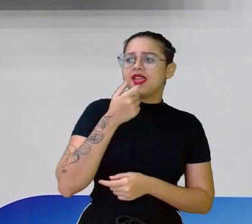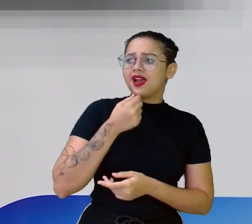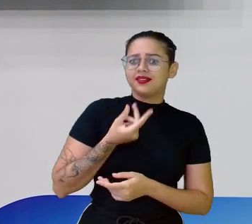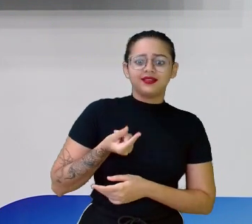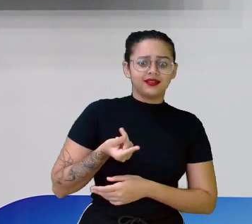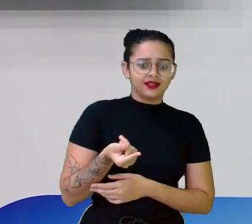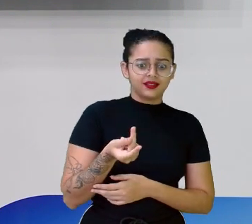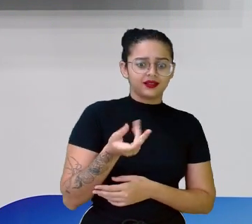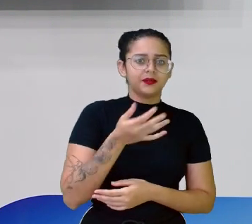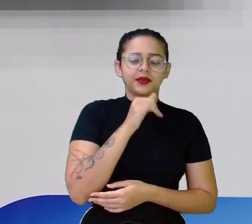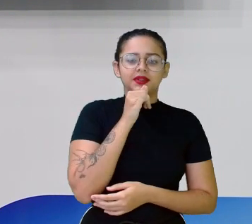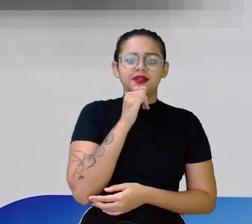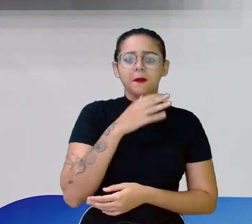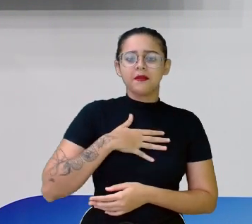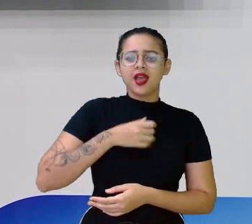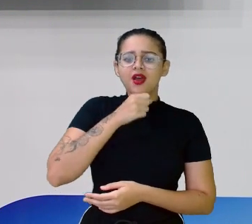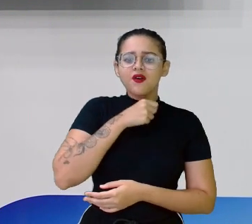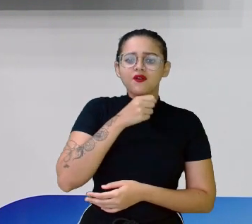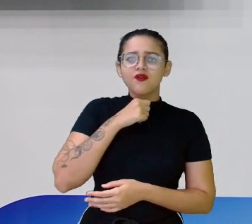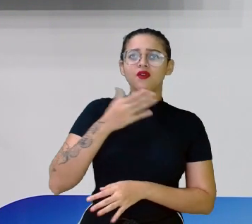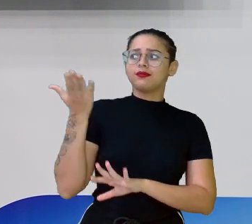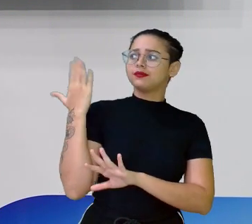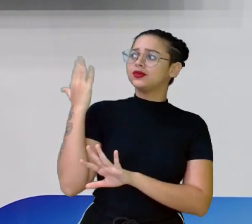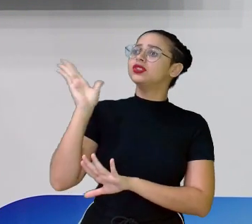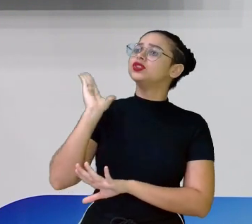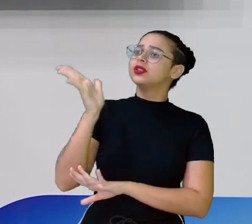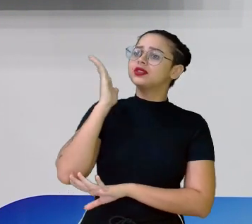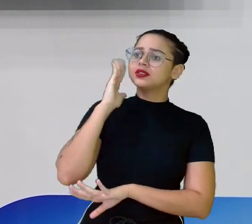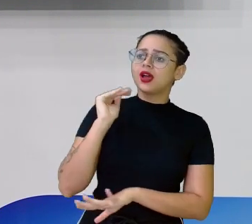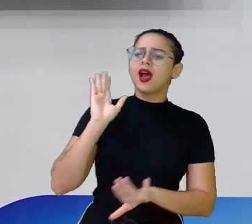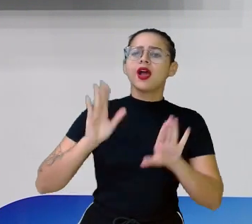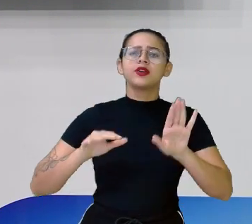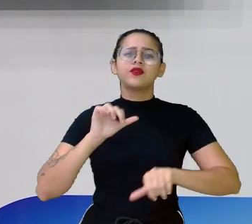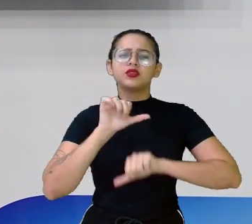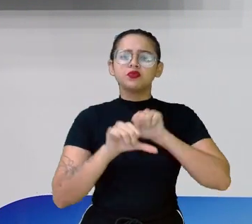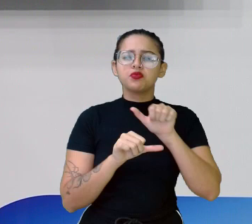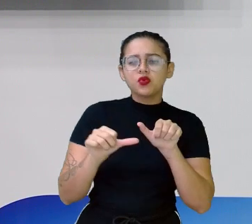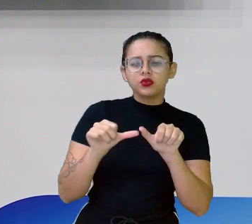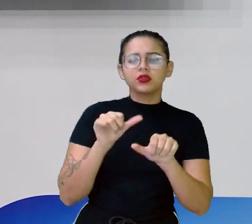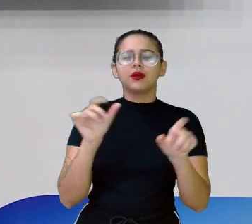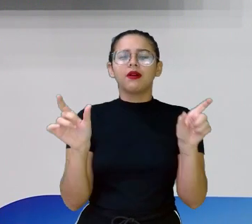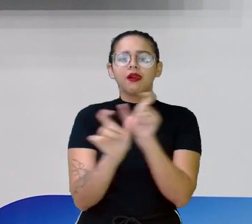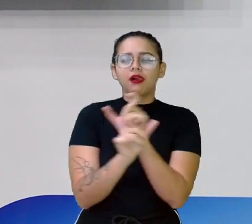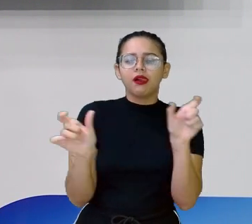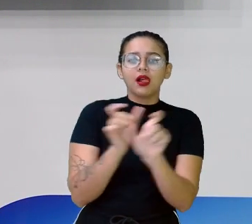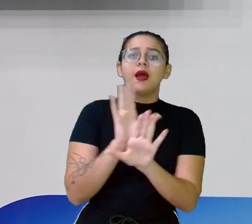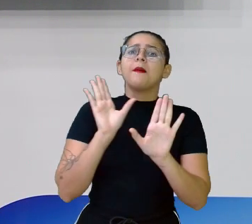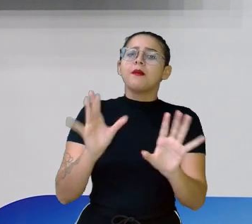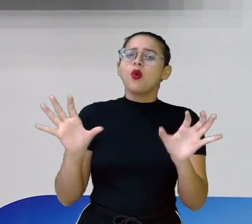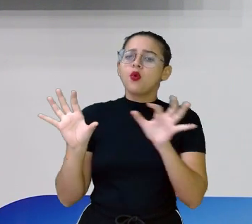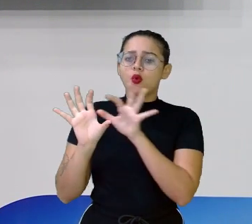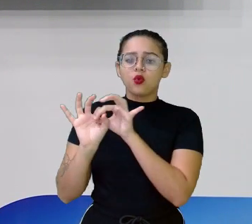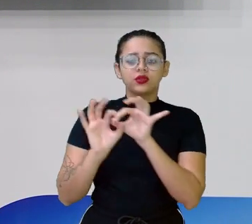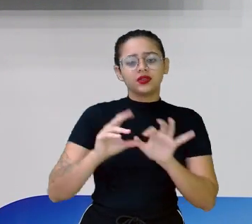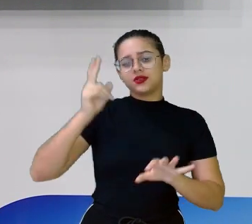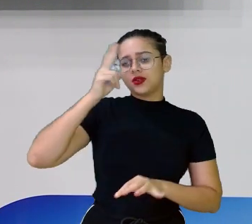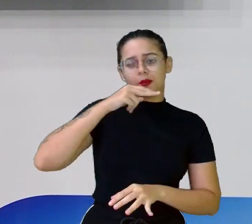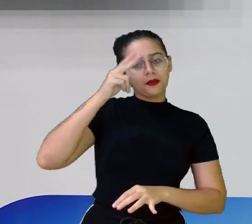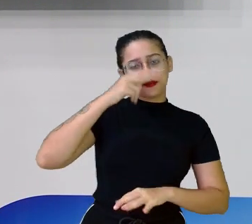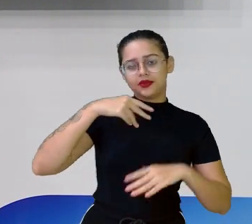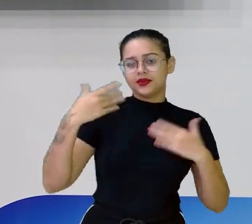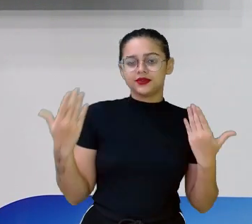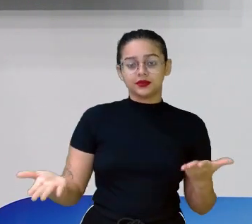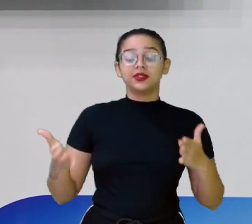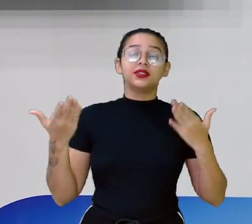do tempo da minha avó as pessoas já sabiam. Claro, às vezes muda um pouquinho aqui, um pouquinho ali, mas o contexto ali é o